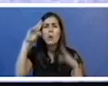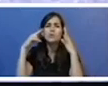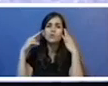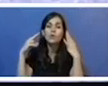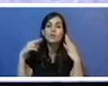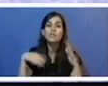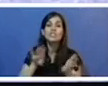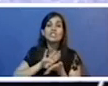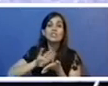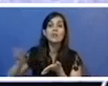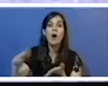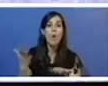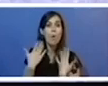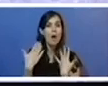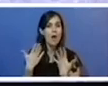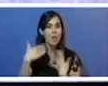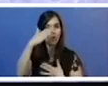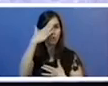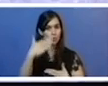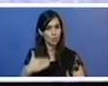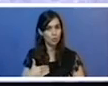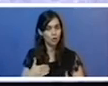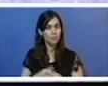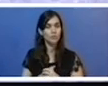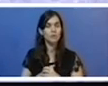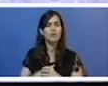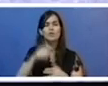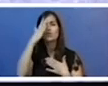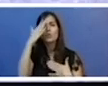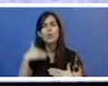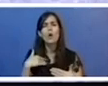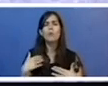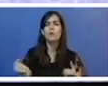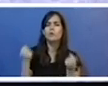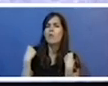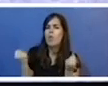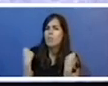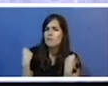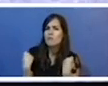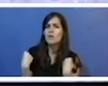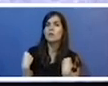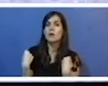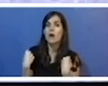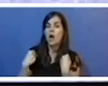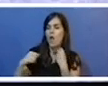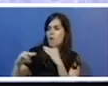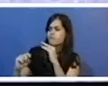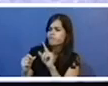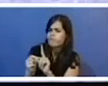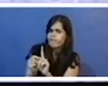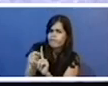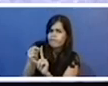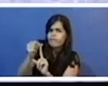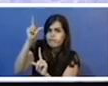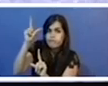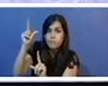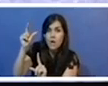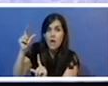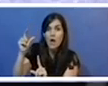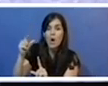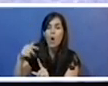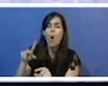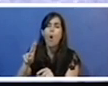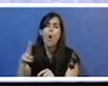tirar o calor do corpo. Então, quando o corpo, por meio de uma atividade física intensa, eleva a temperatura, ou exposto ao sol, o corpo